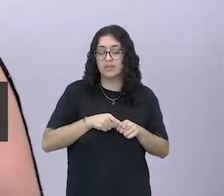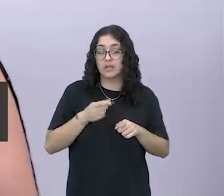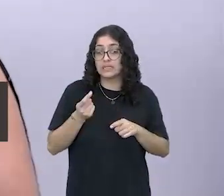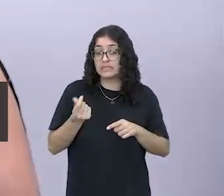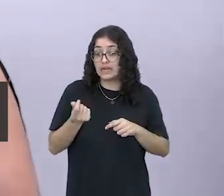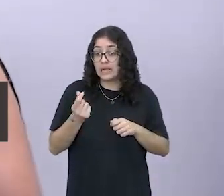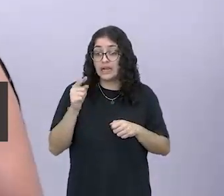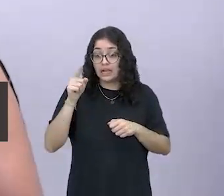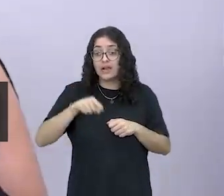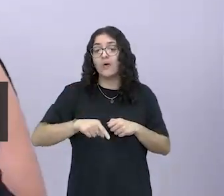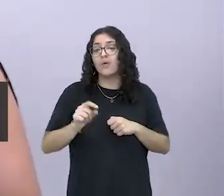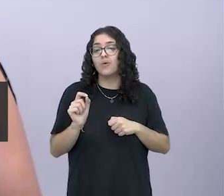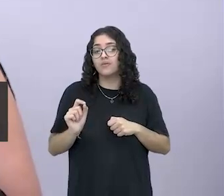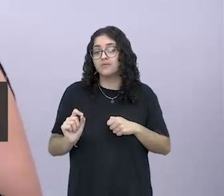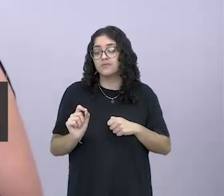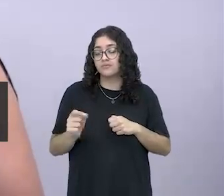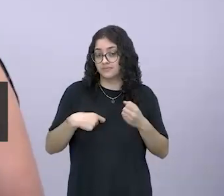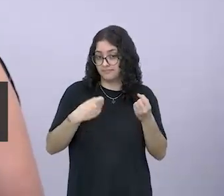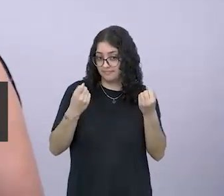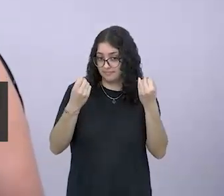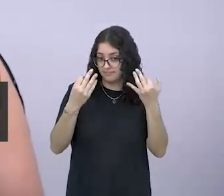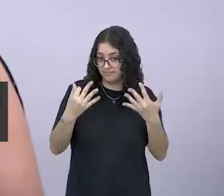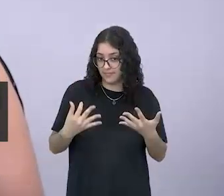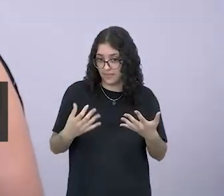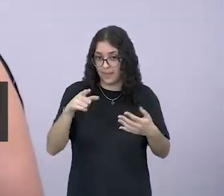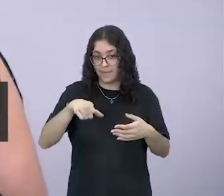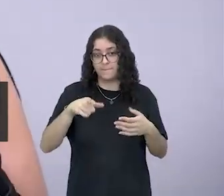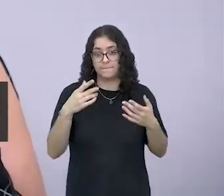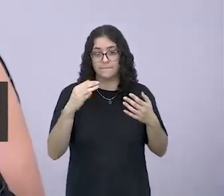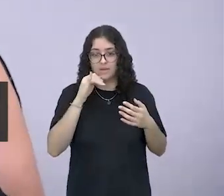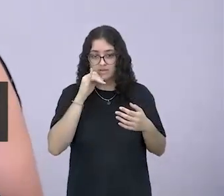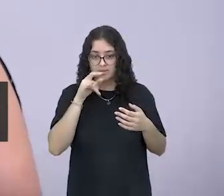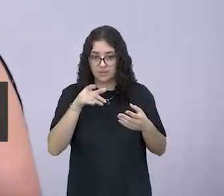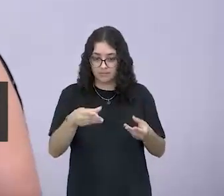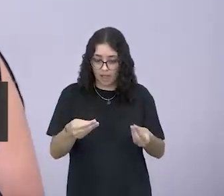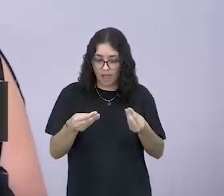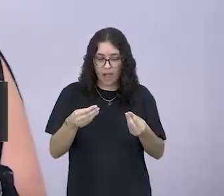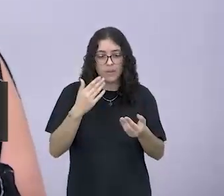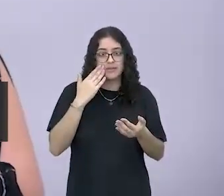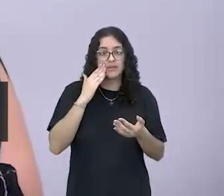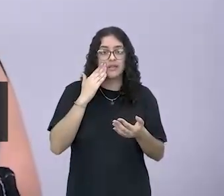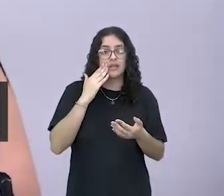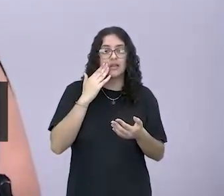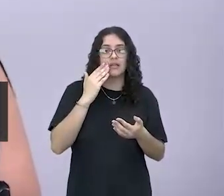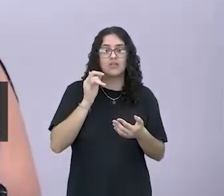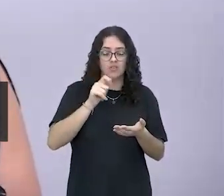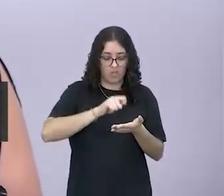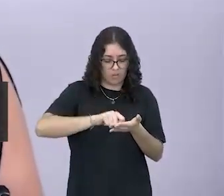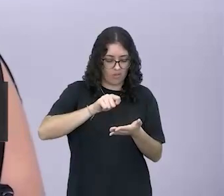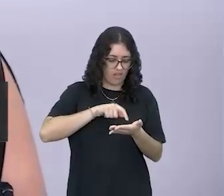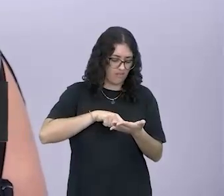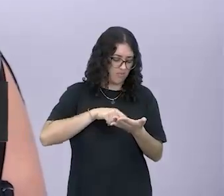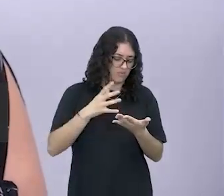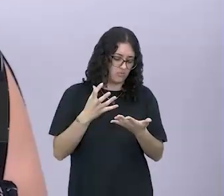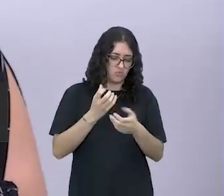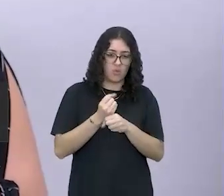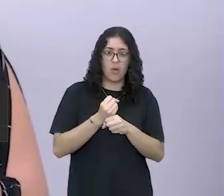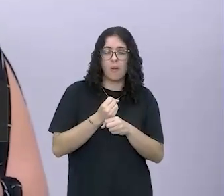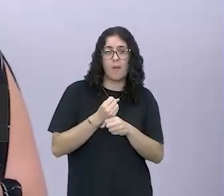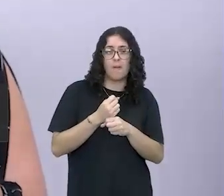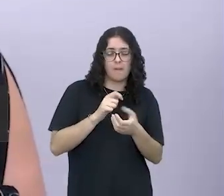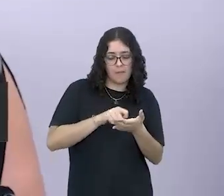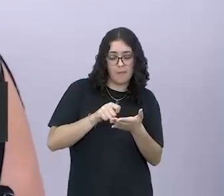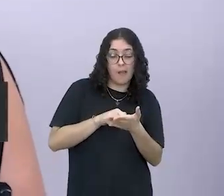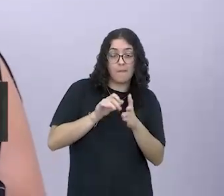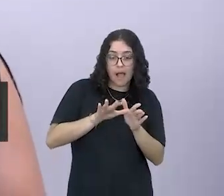é o que eu falei de pôr na mão. Sim, né? Aí eu vou entender muito mais fácil do que só fazer a continha lá